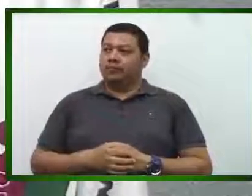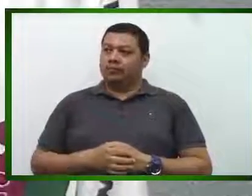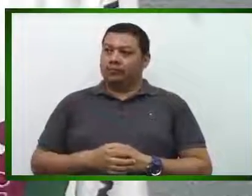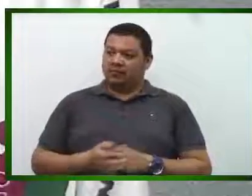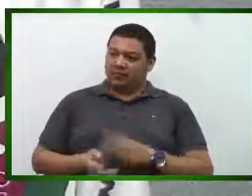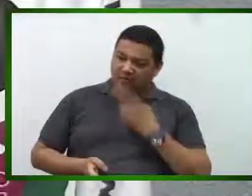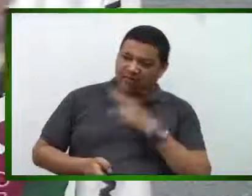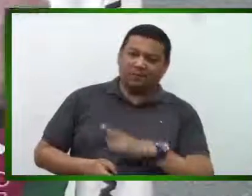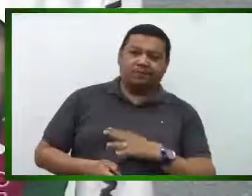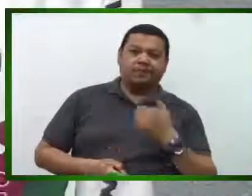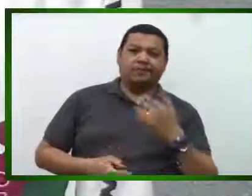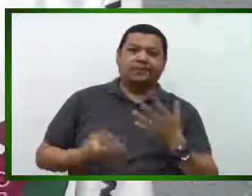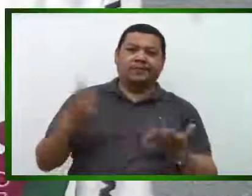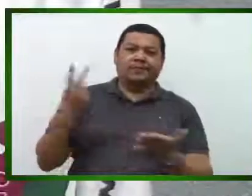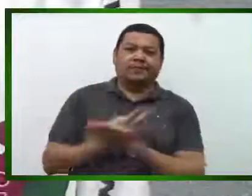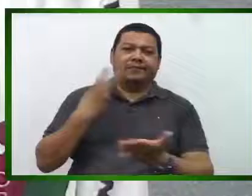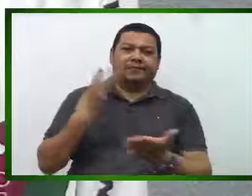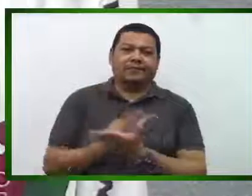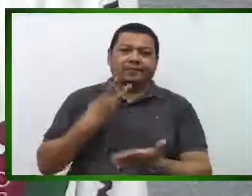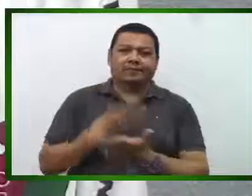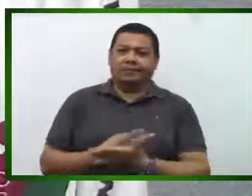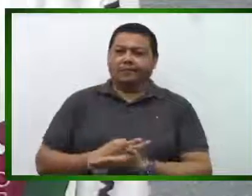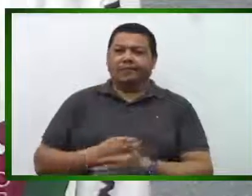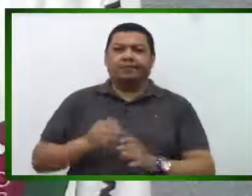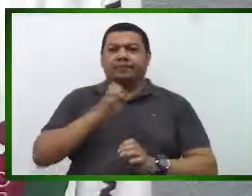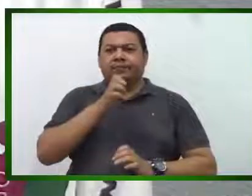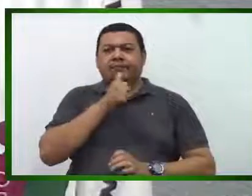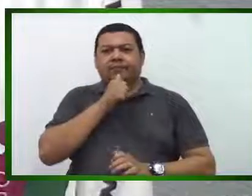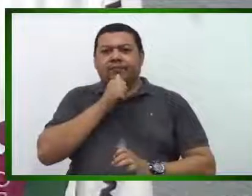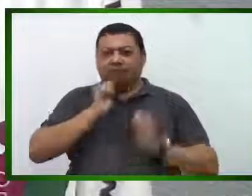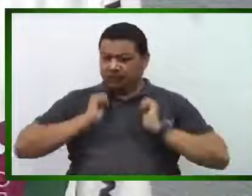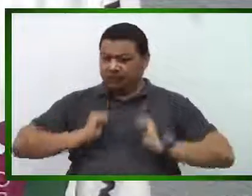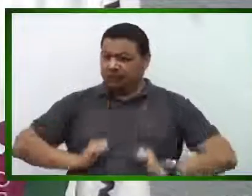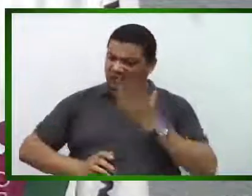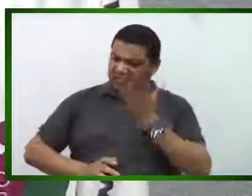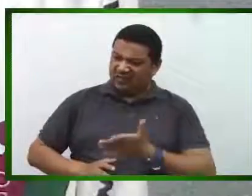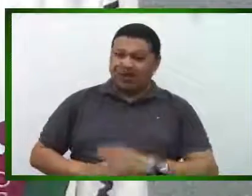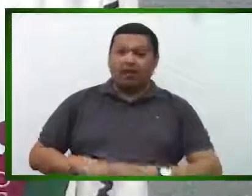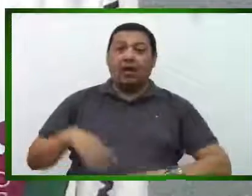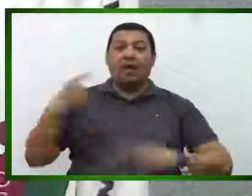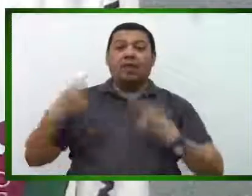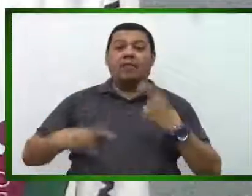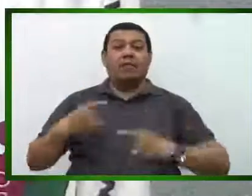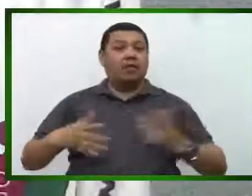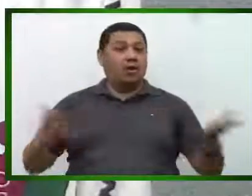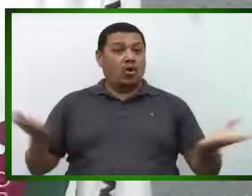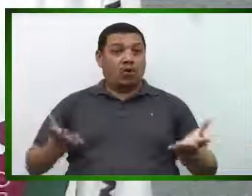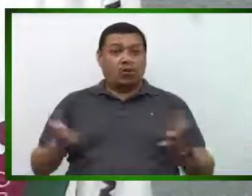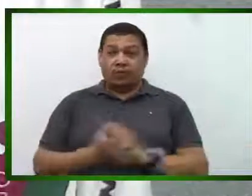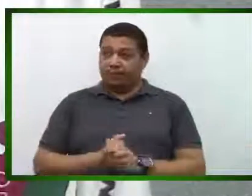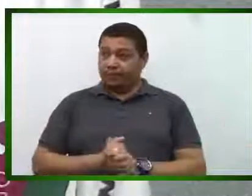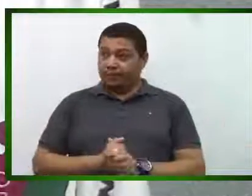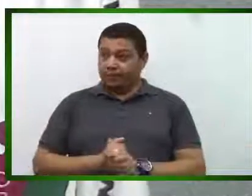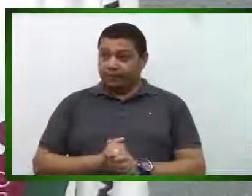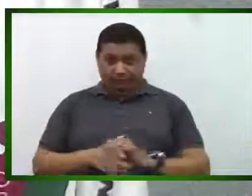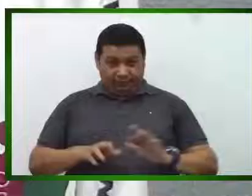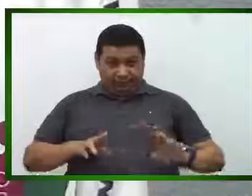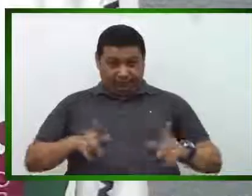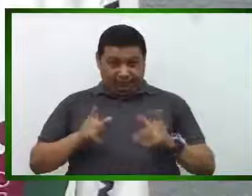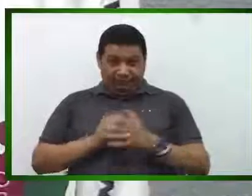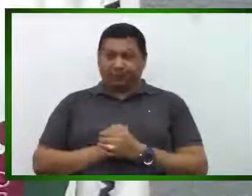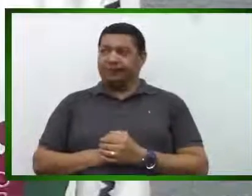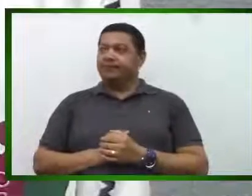é corrupto, bandido, desonesto. A política em si hoje tomou uma forma